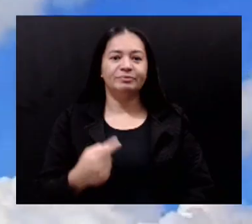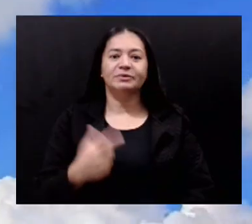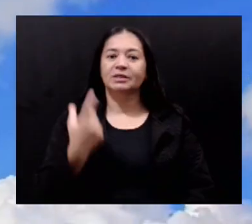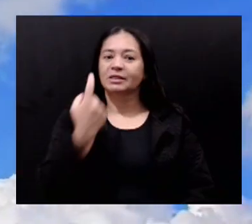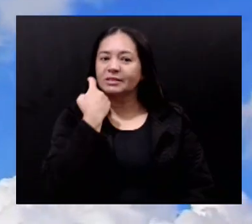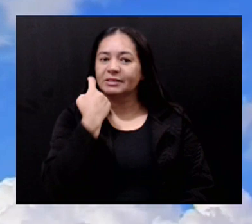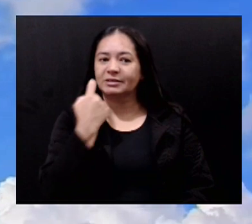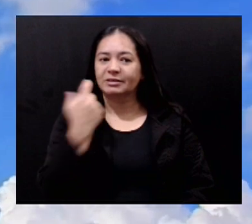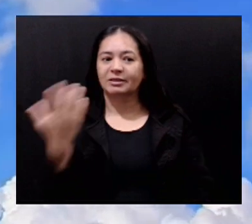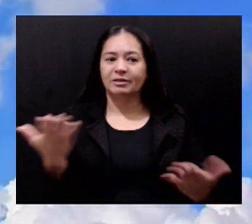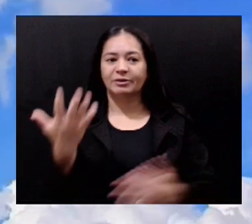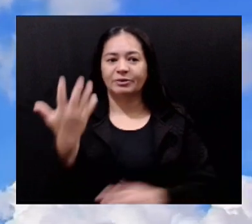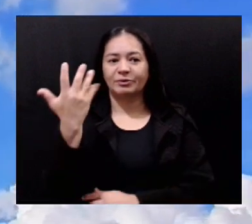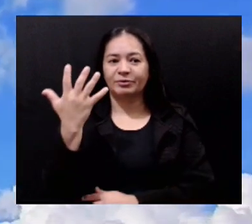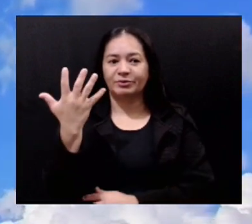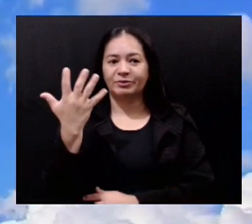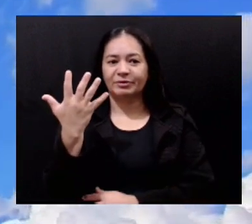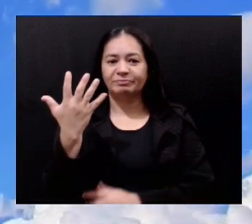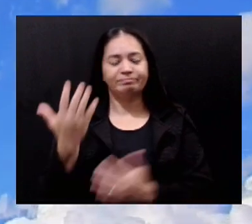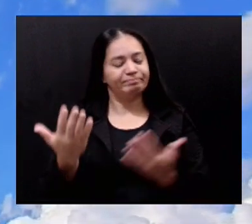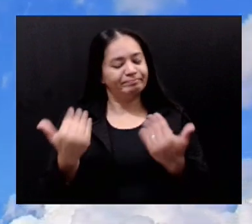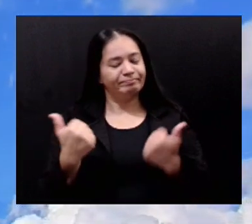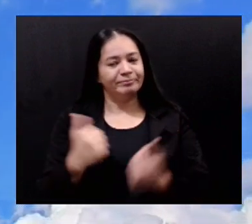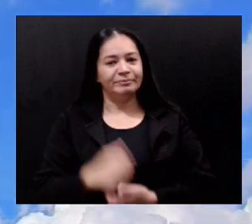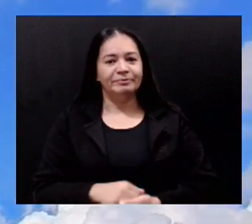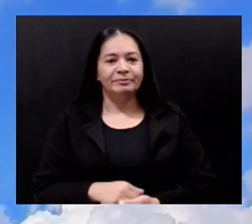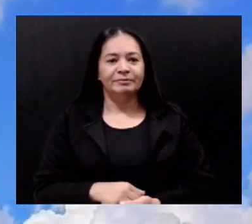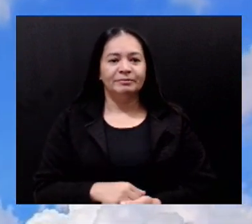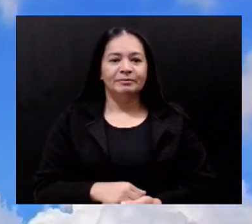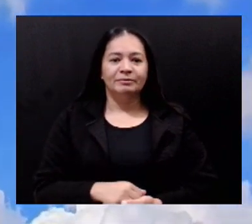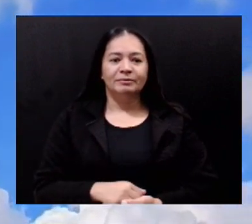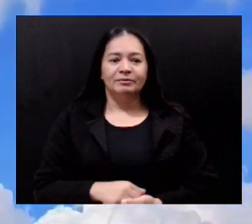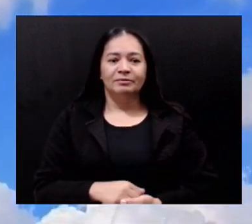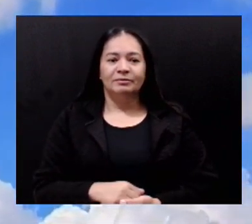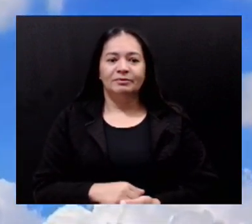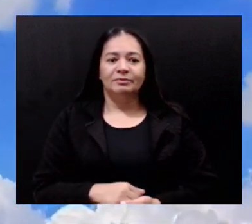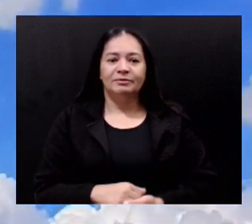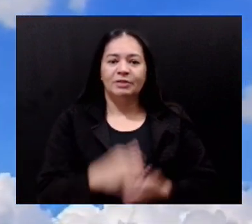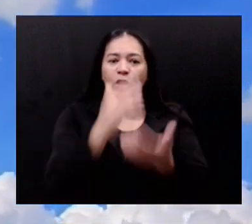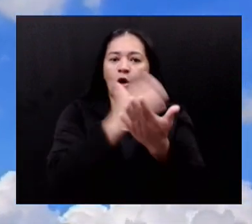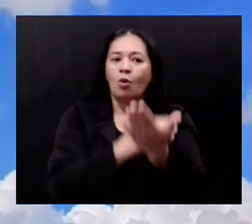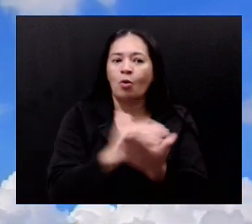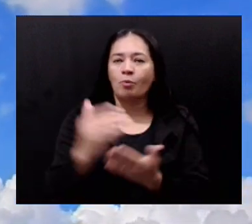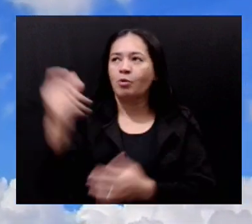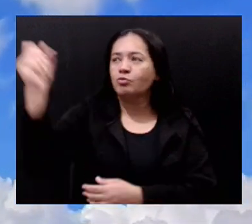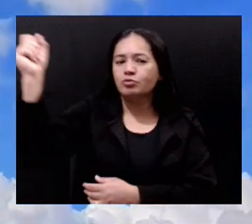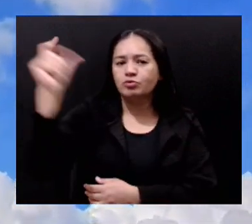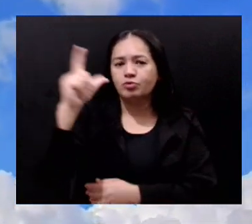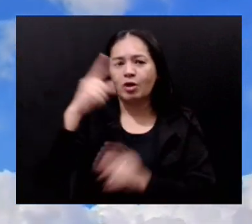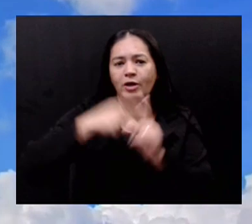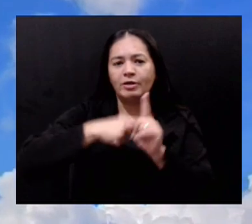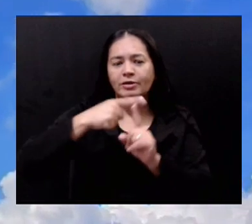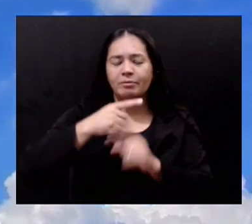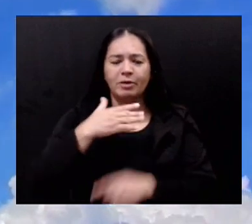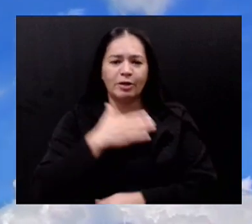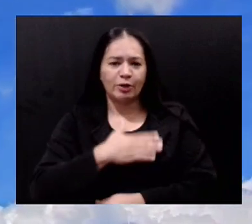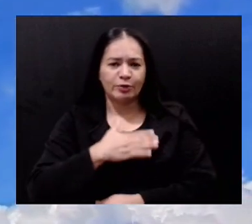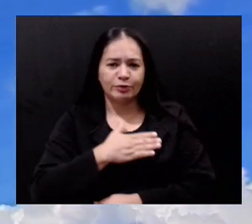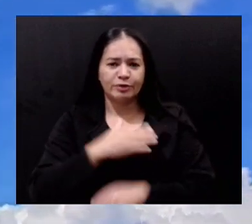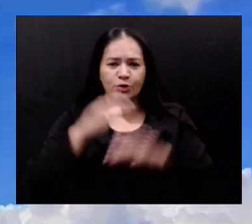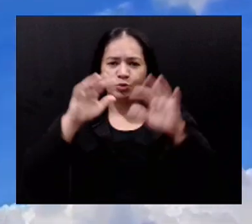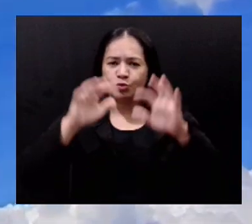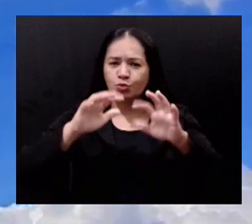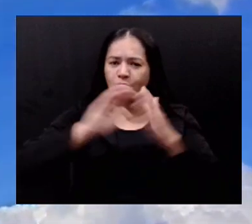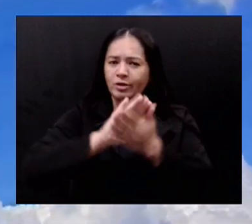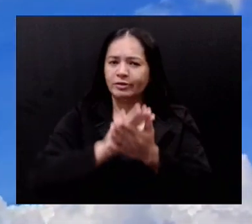Vamos lá! Olha, o dia começou com sol entre nuvens, temperatura agradável, nada de chuva, mínima 17,